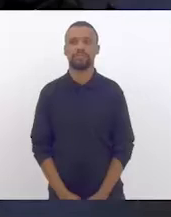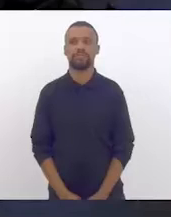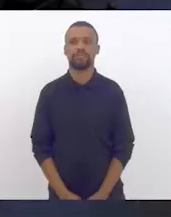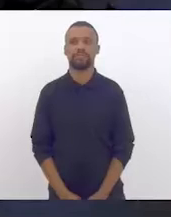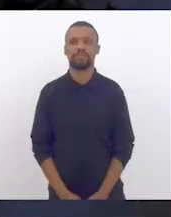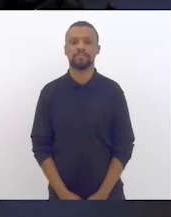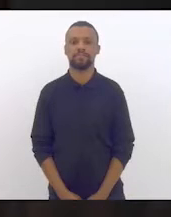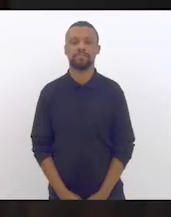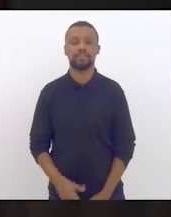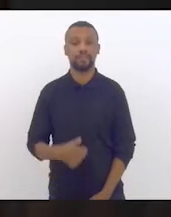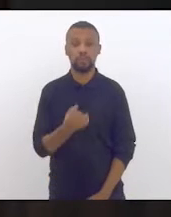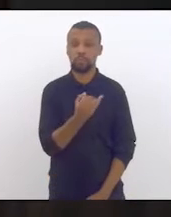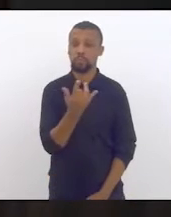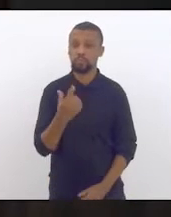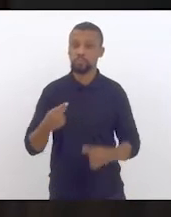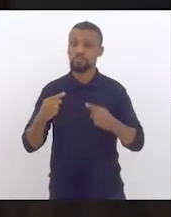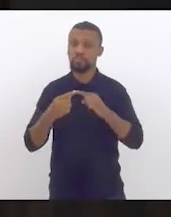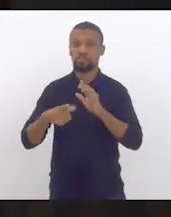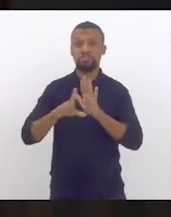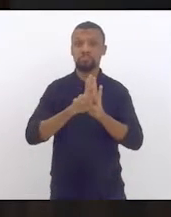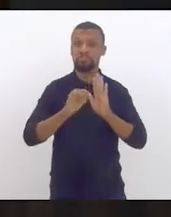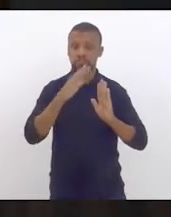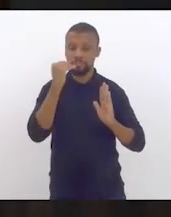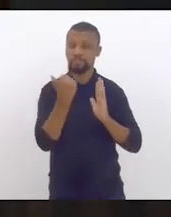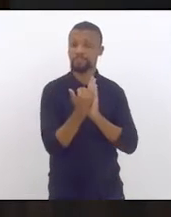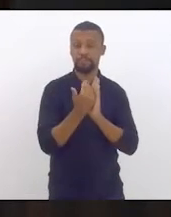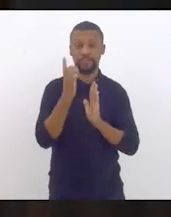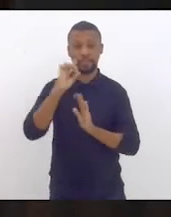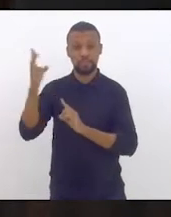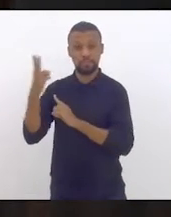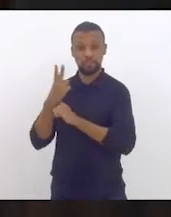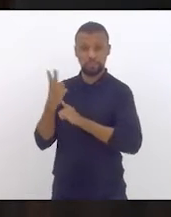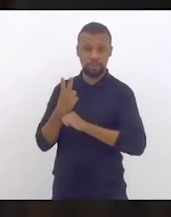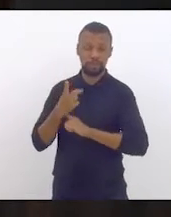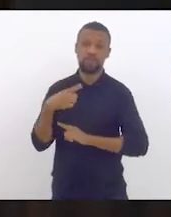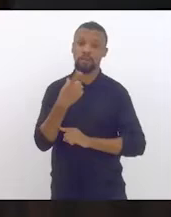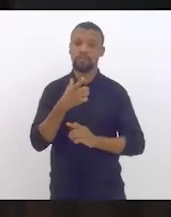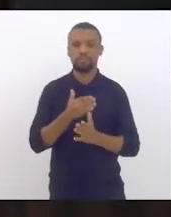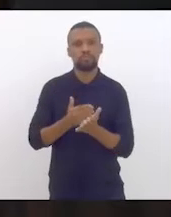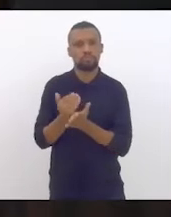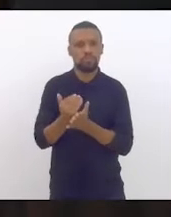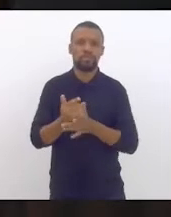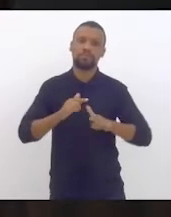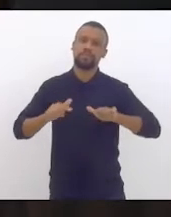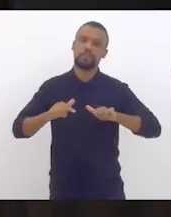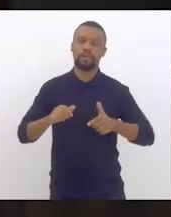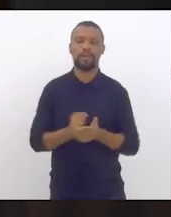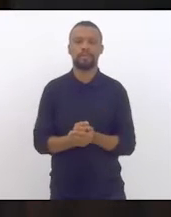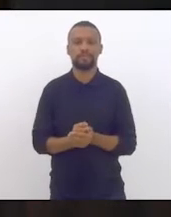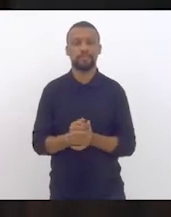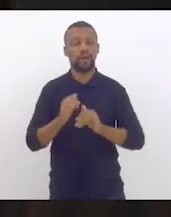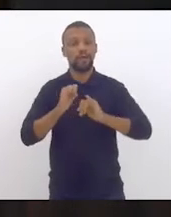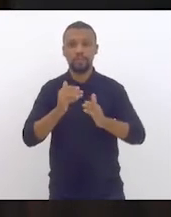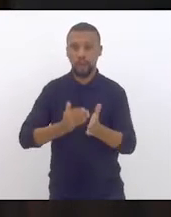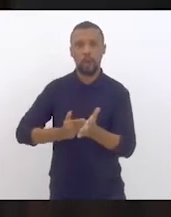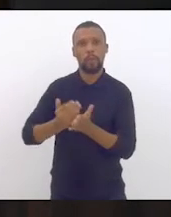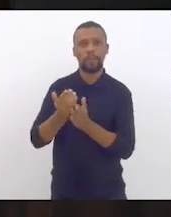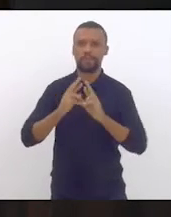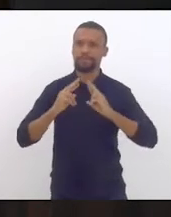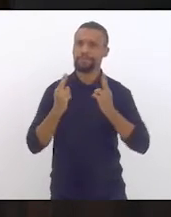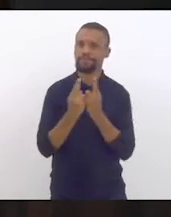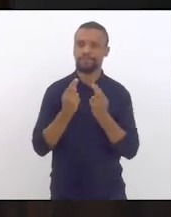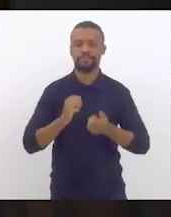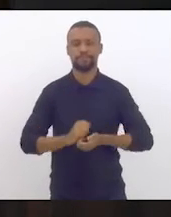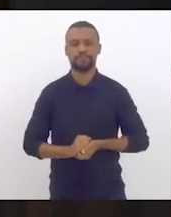em havendo número legal e sob a proteção de Deus iniciamos os nossos trabalhos está aberta a sessão a